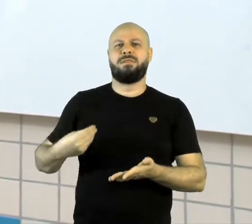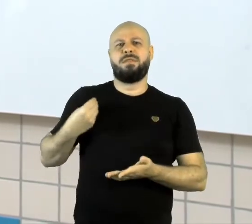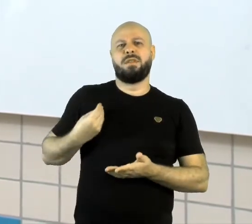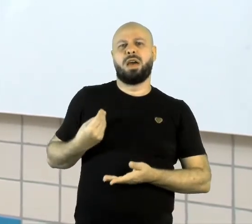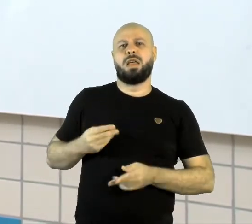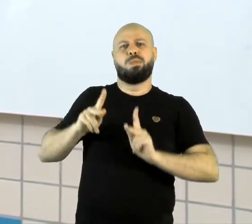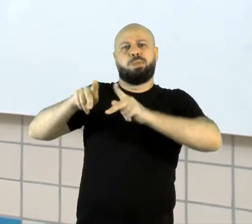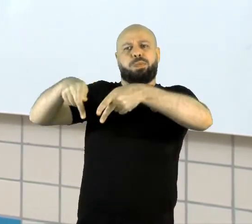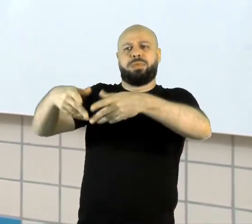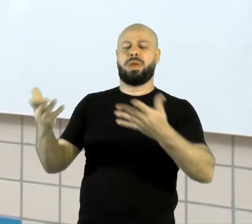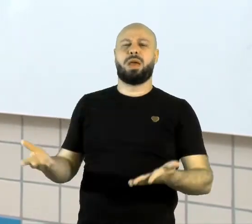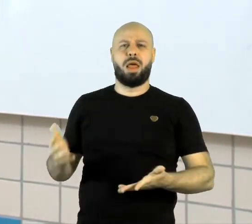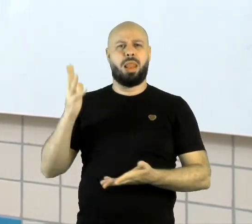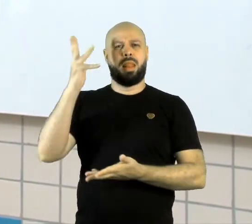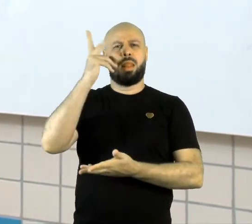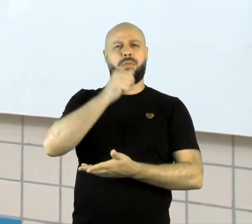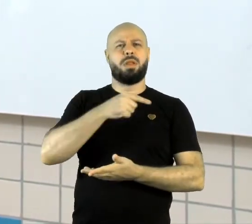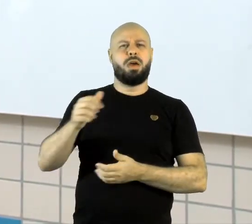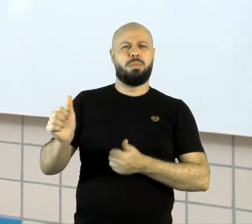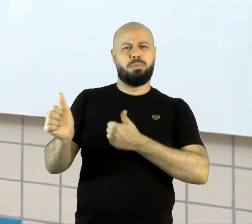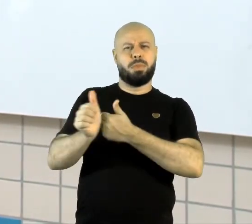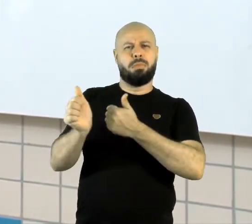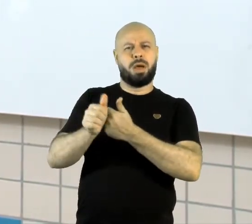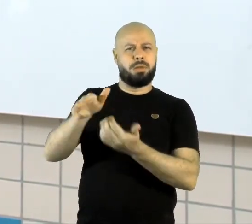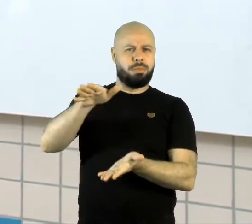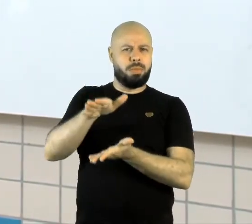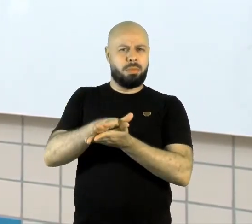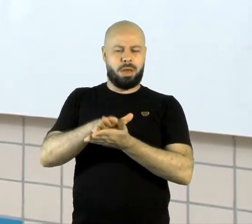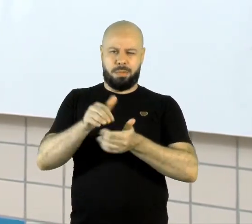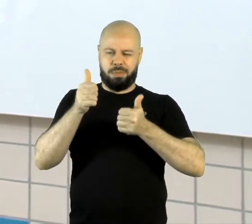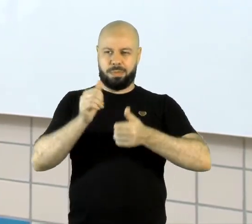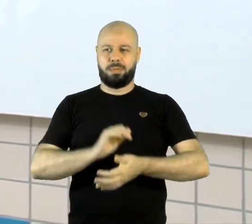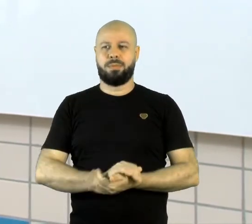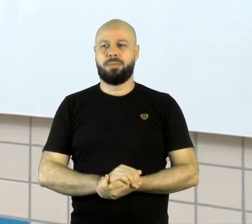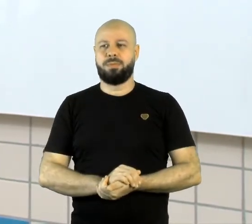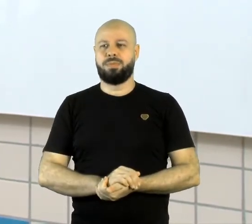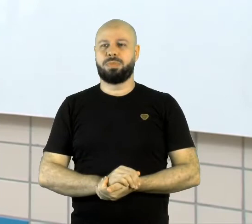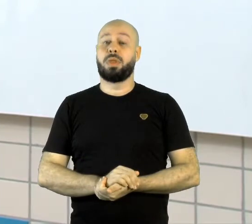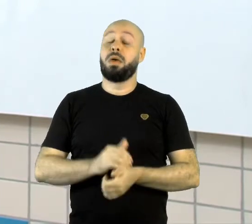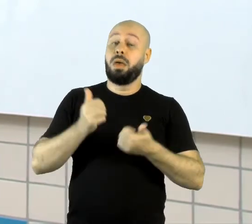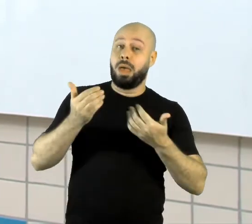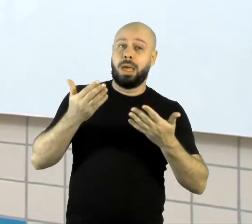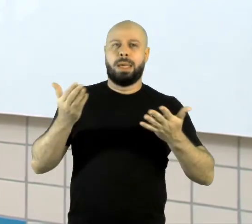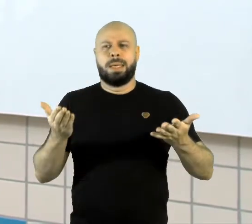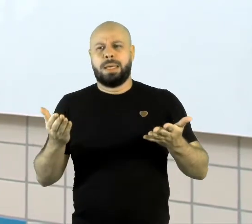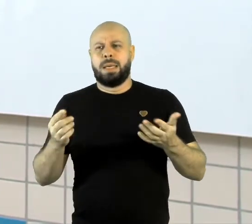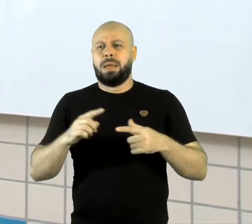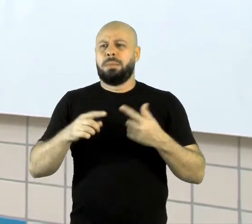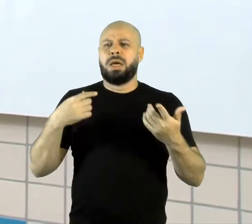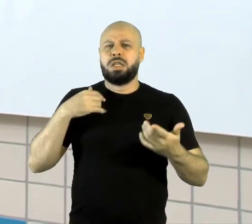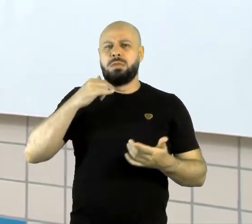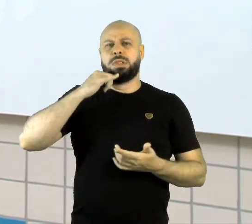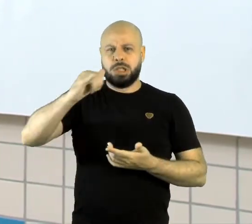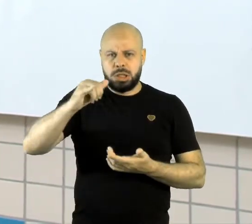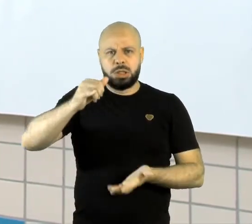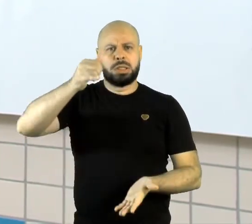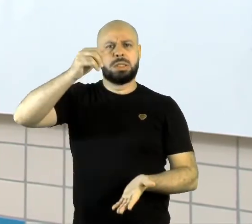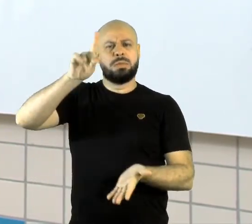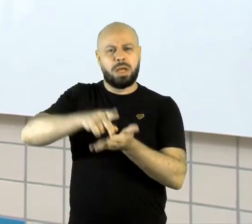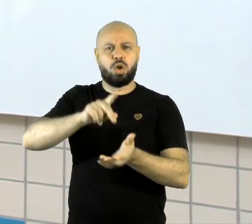uma cidade linda que fica aqui perto da nossa capital, Palmas. Tá, mas aqui eu estou afirmando e eu quero